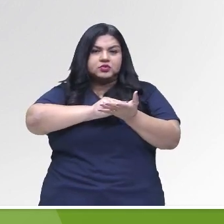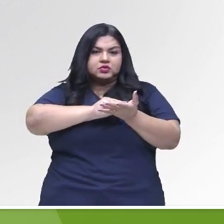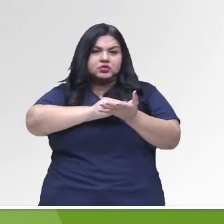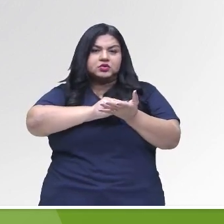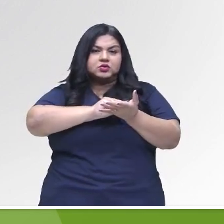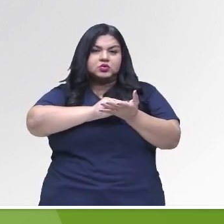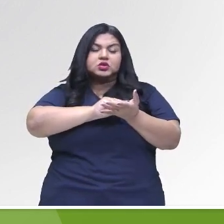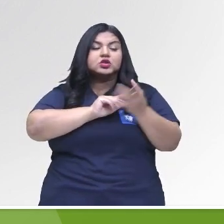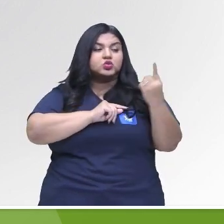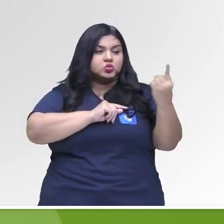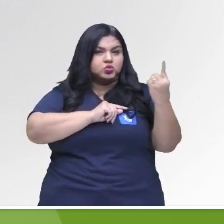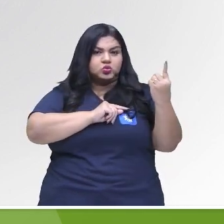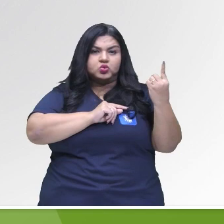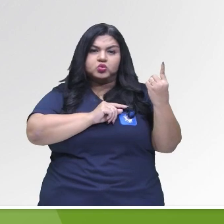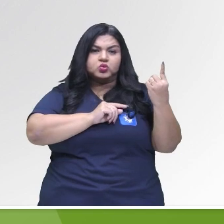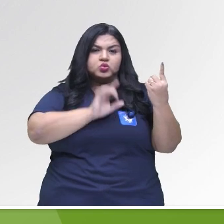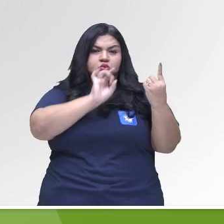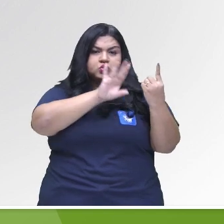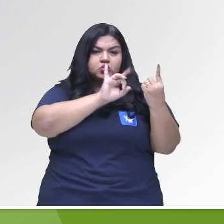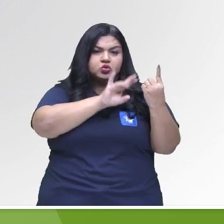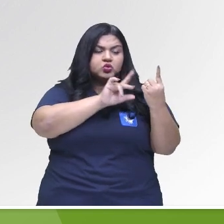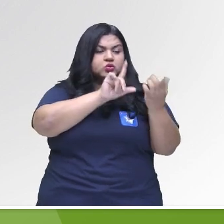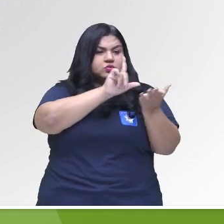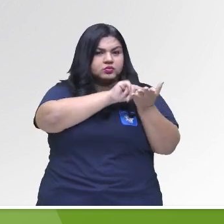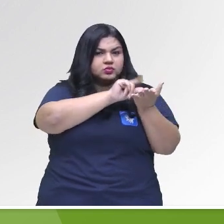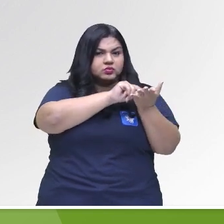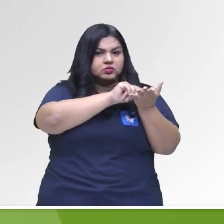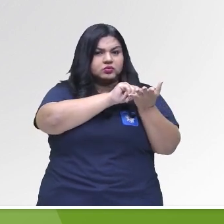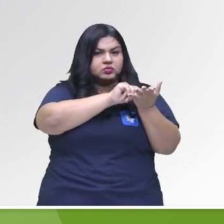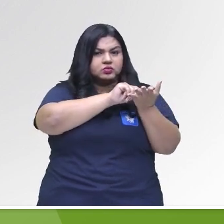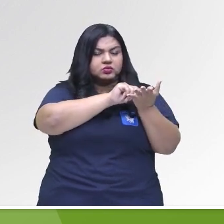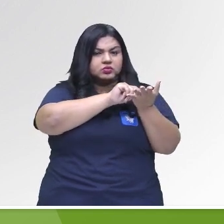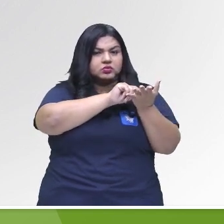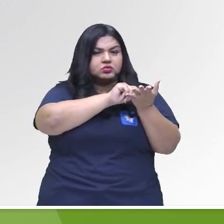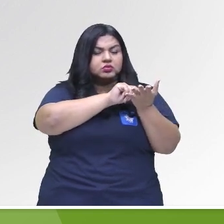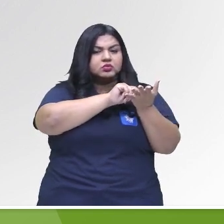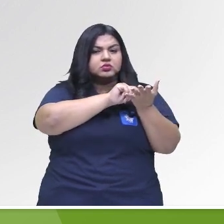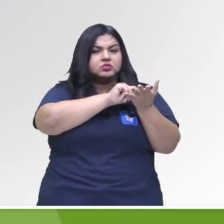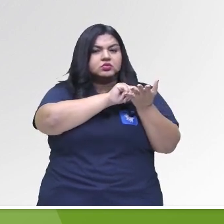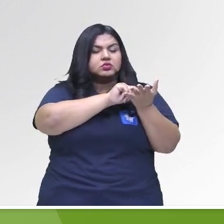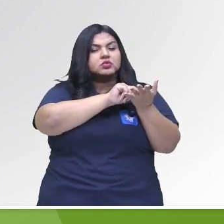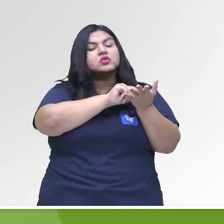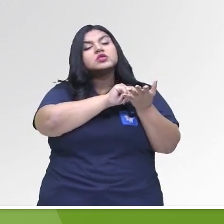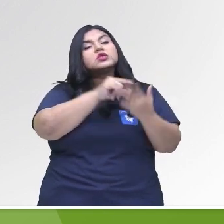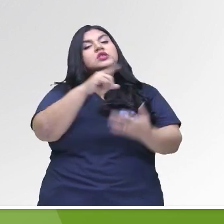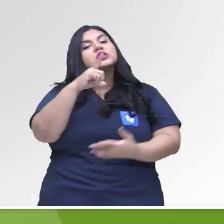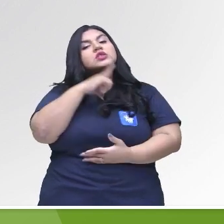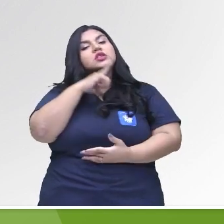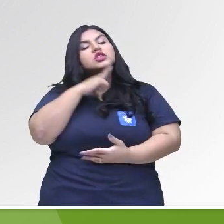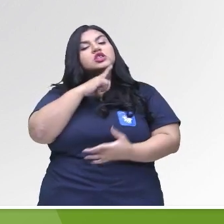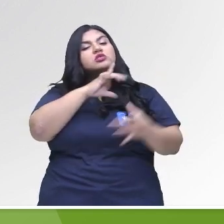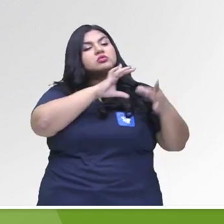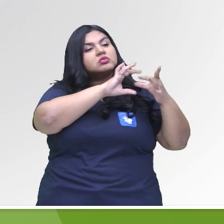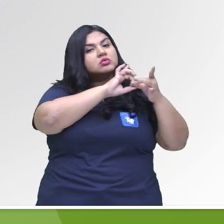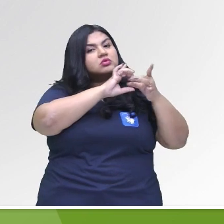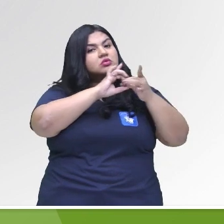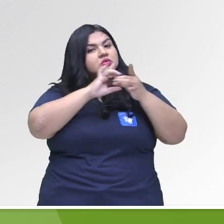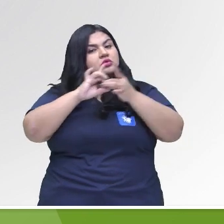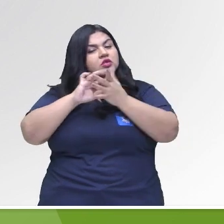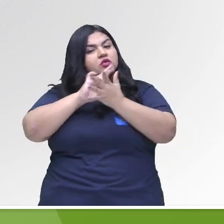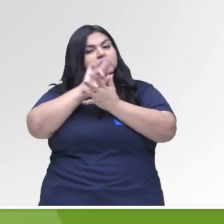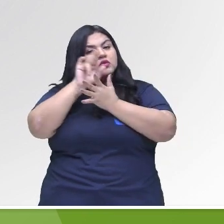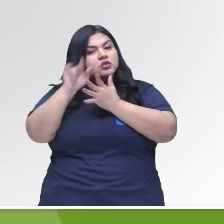é sozinho, aquela molécula sozinha é chamada de monômero. E quando a gente tem a junção desses vários